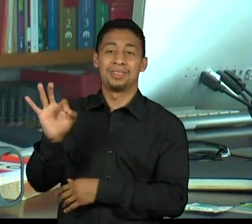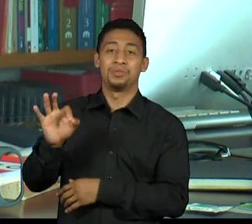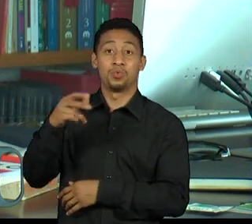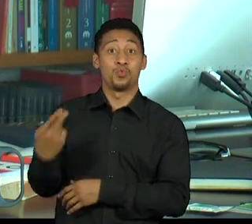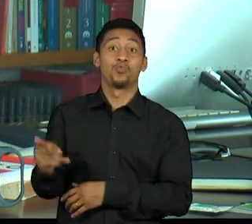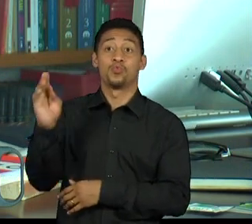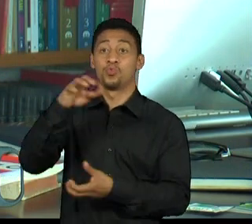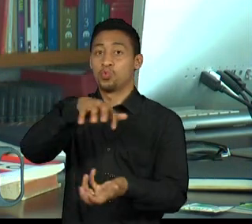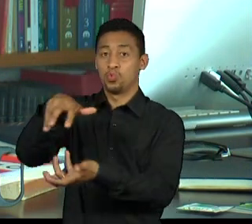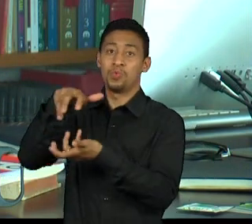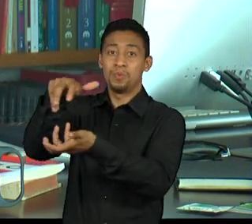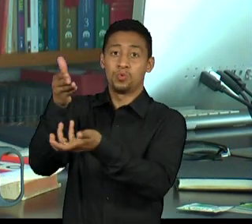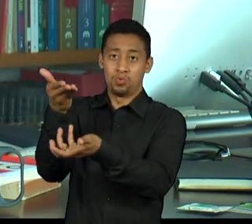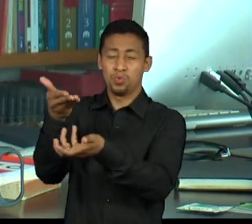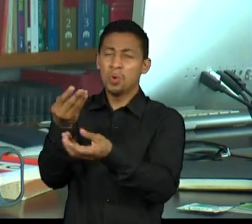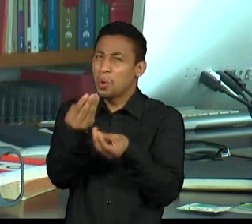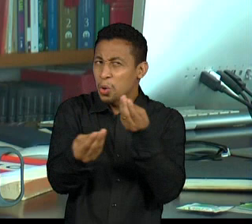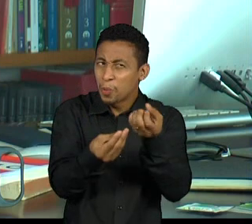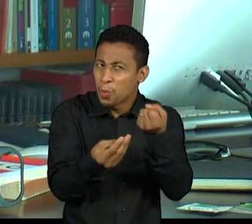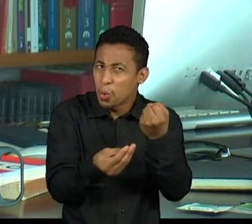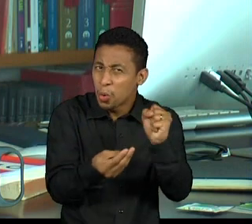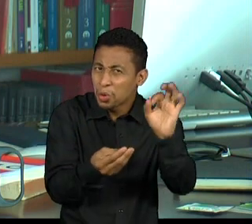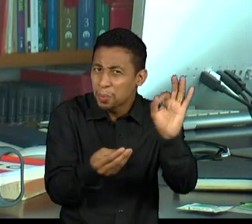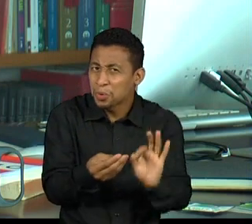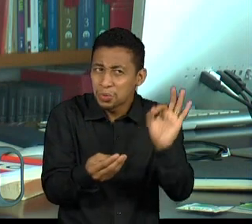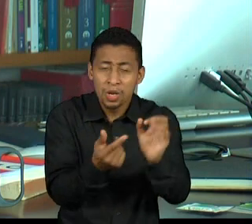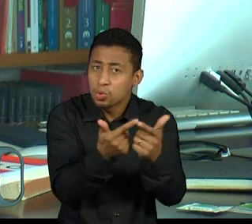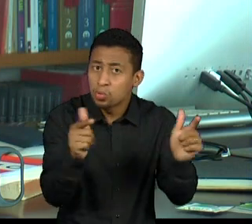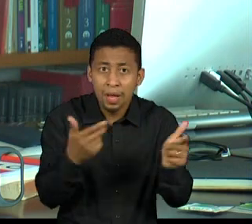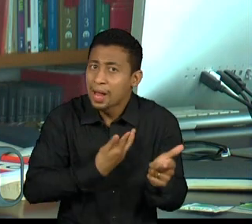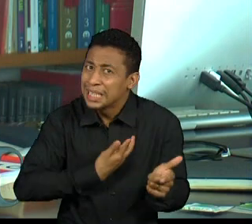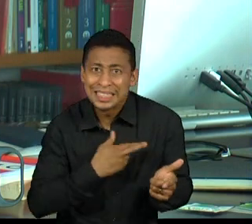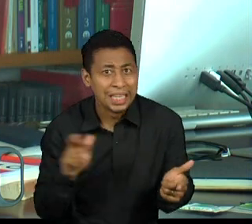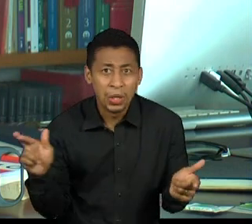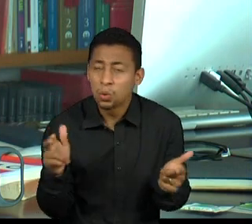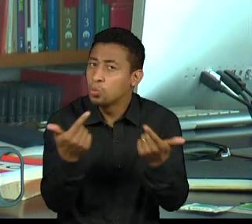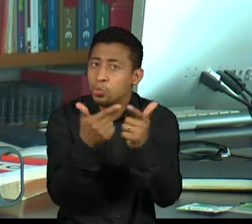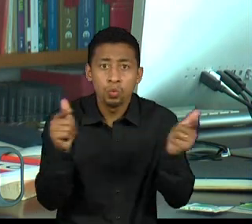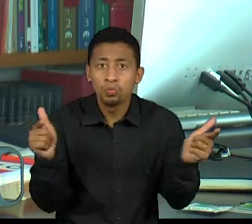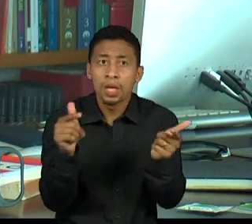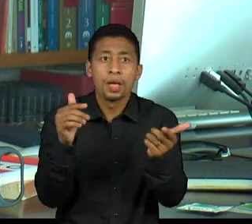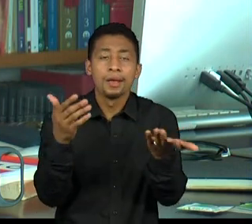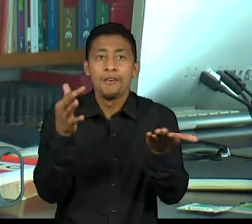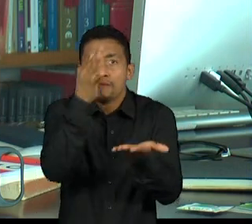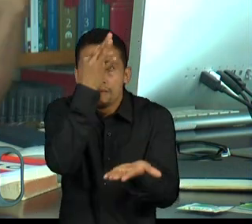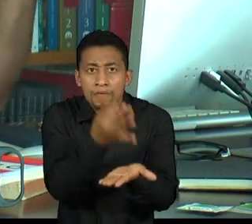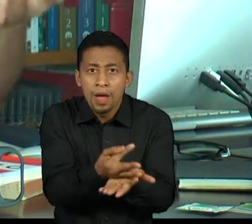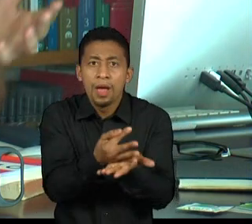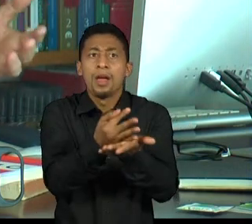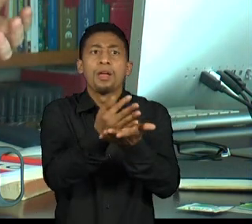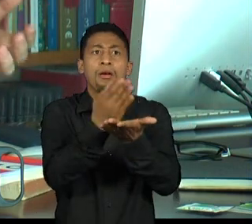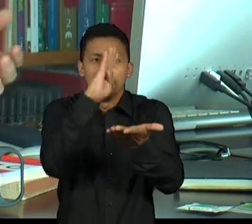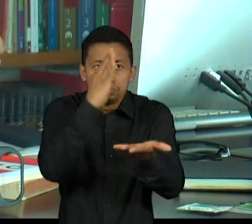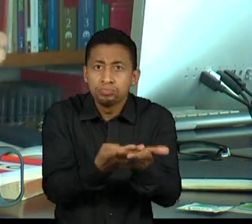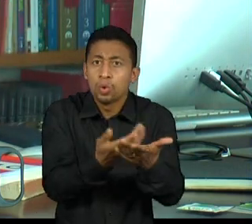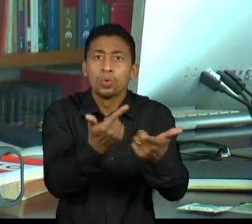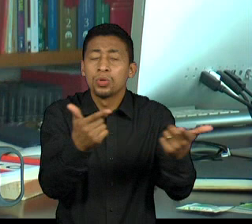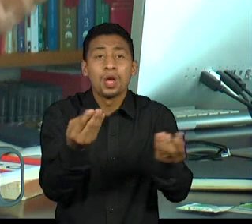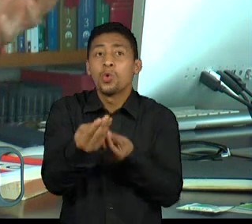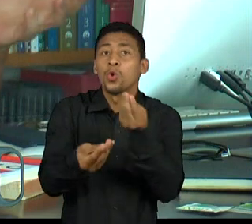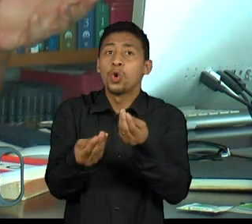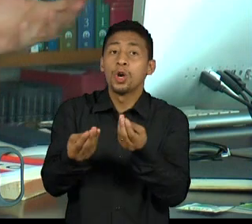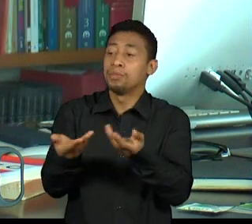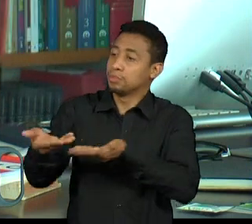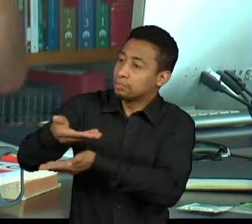mundial. Então, como é que os 8% que não têm uma religião, que não têm uma fé, podem tratar os 92%